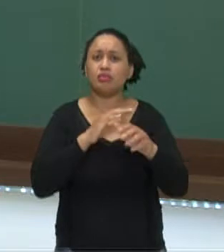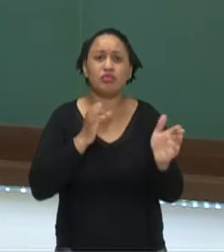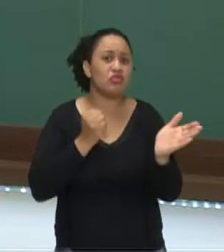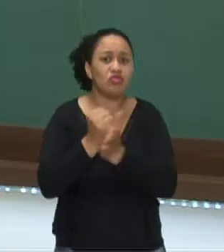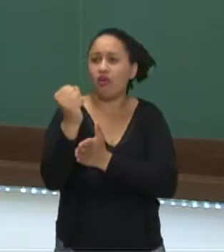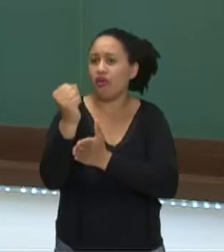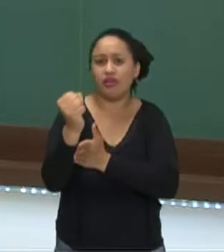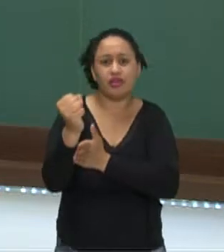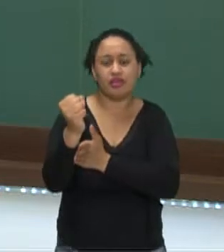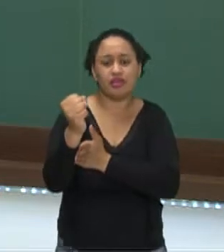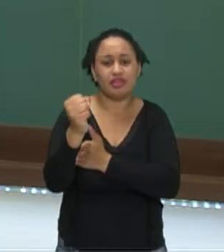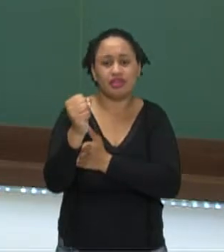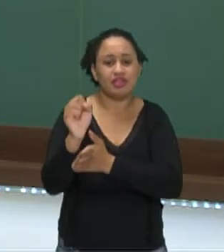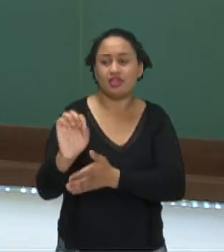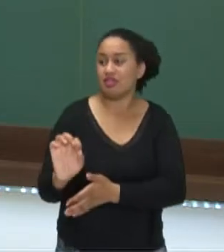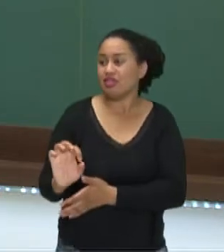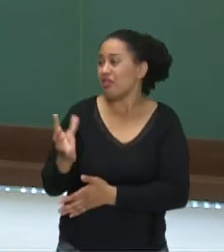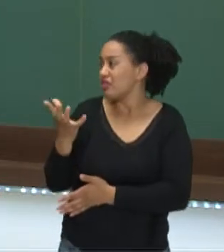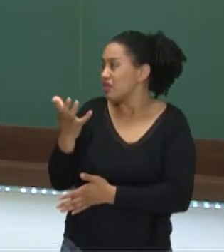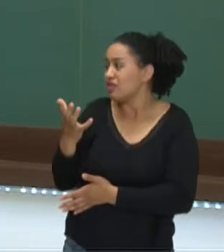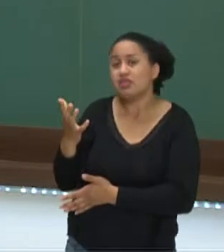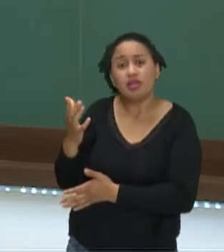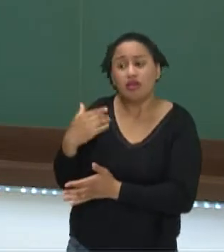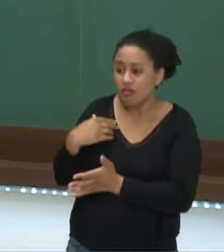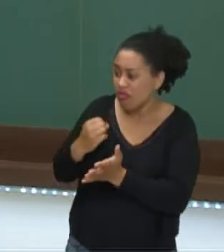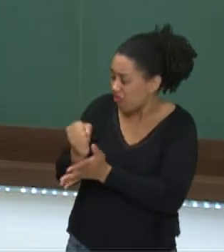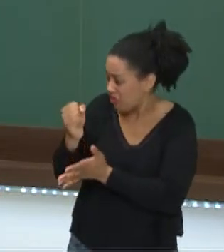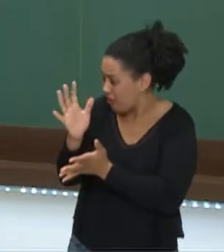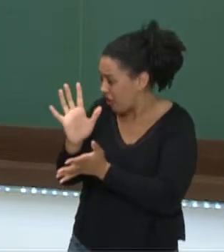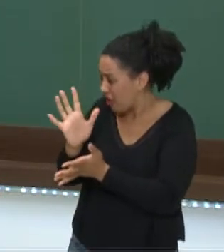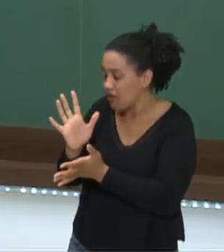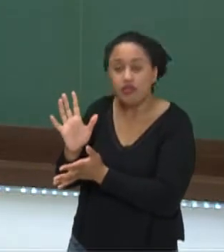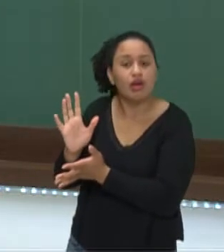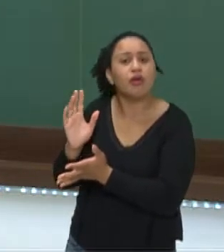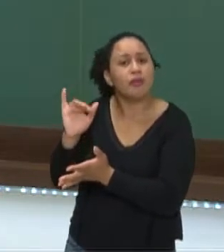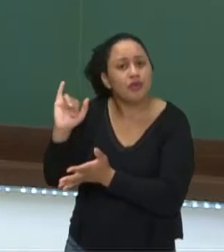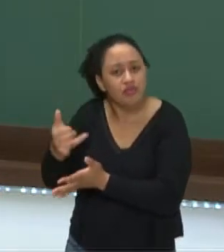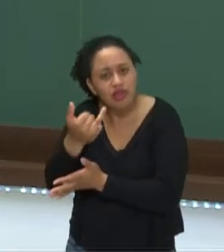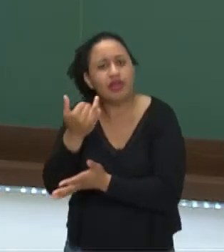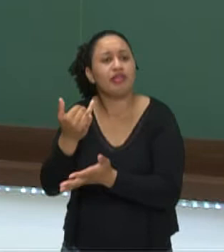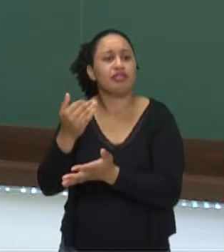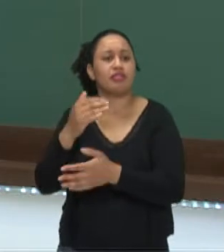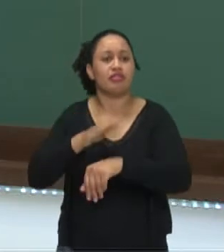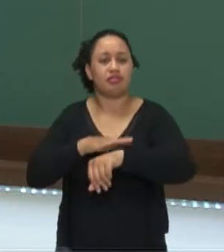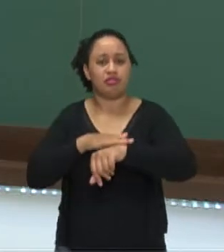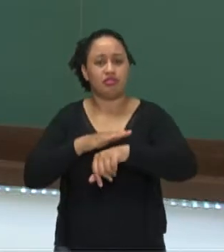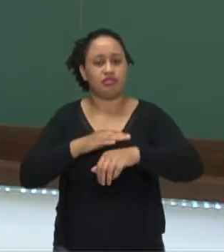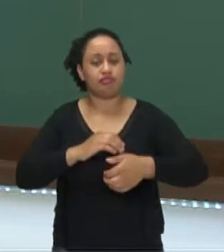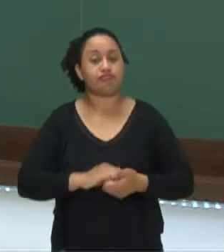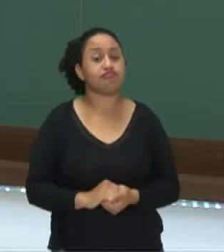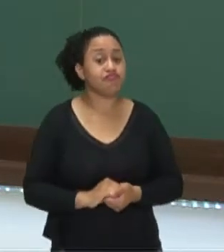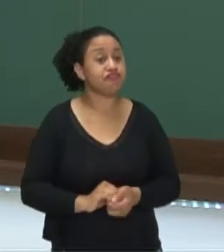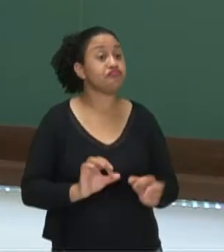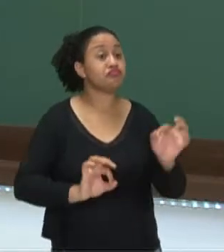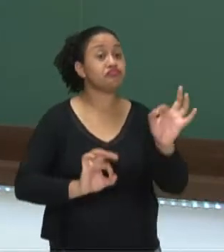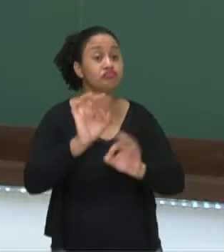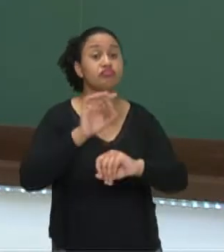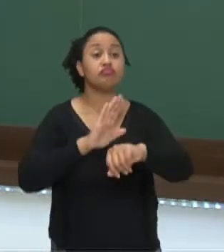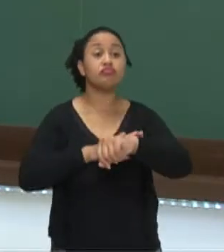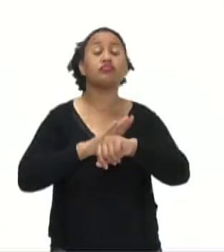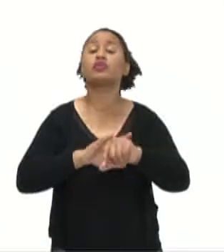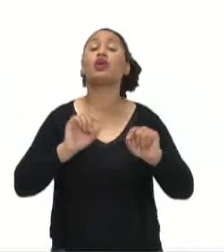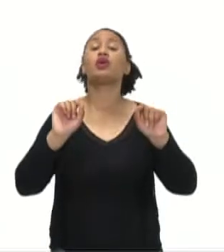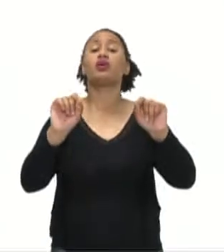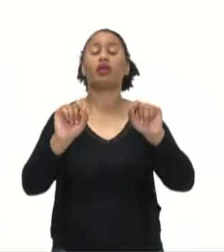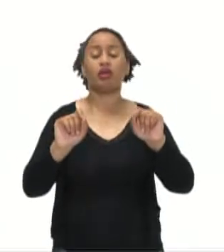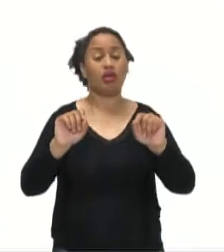isso não aconteça com você, que você aproveite bem esse tempo sempre. Gestão do tempo, o que é isso? É usar